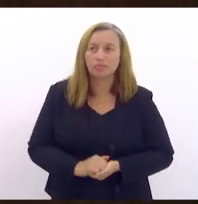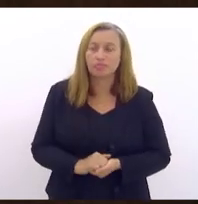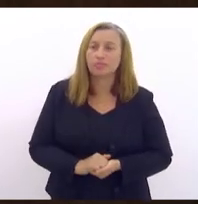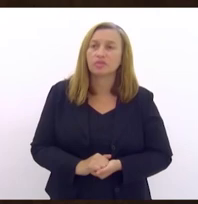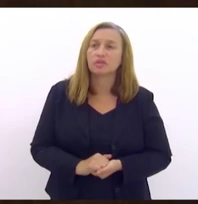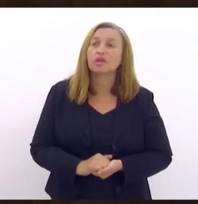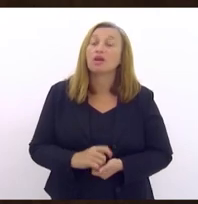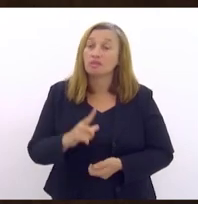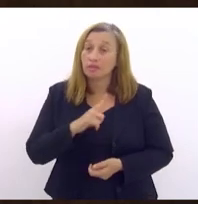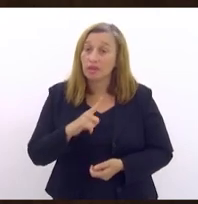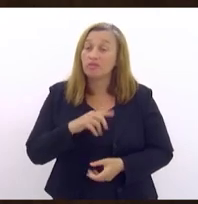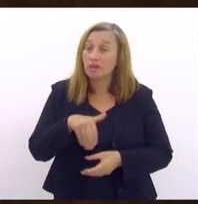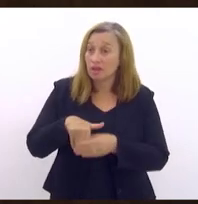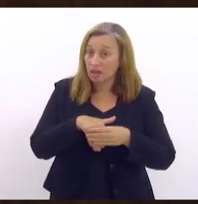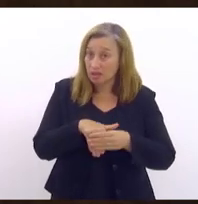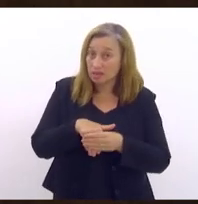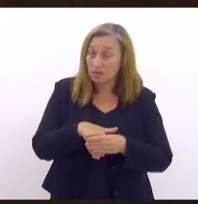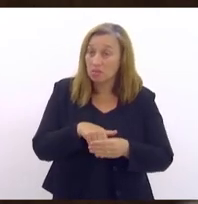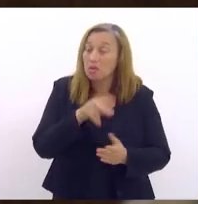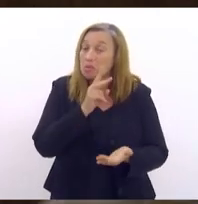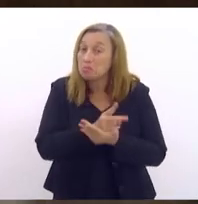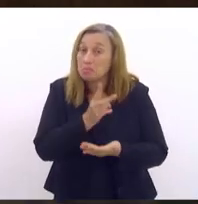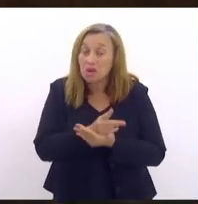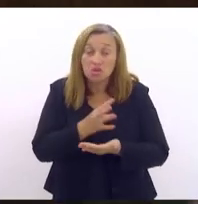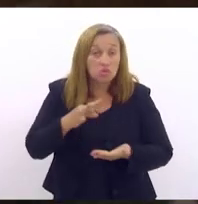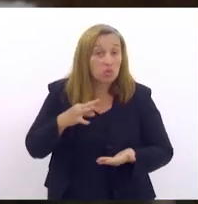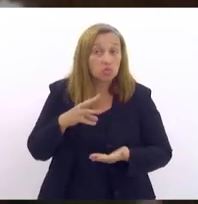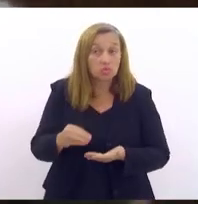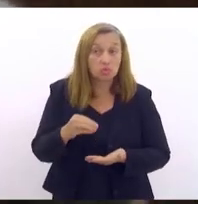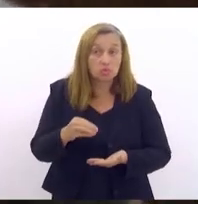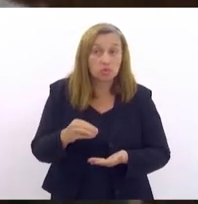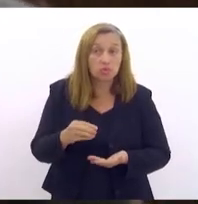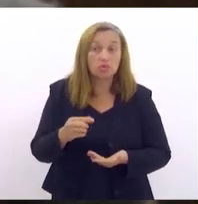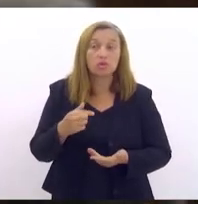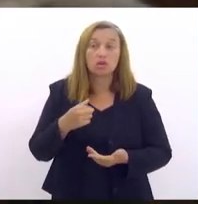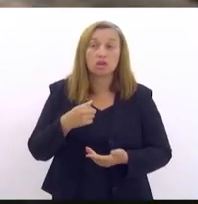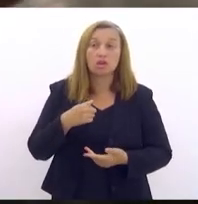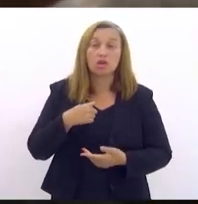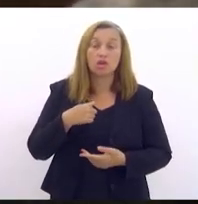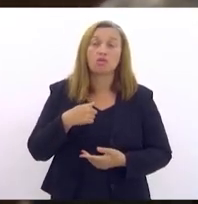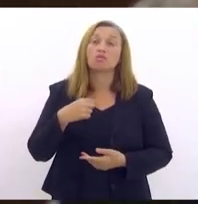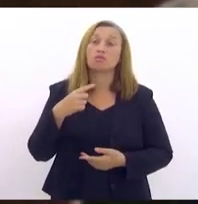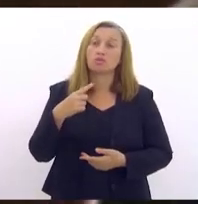Teve eleição e, apesar disso, eu fui reeleito,